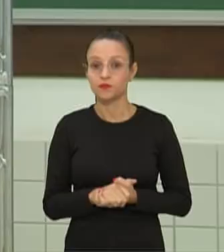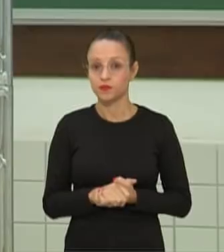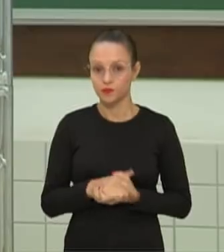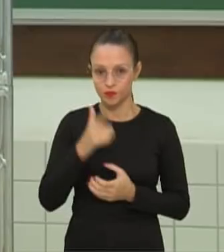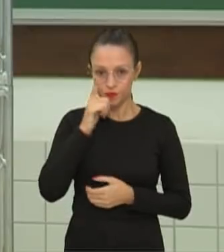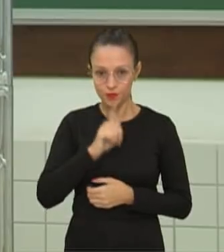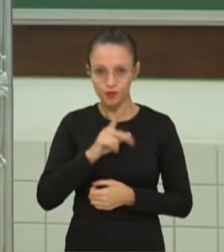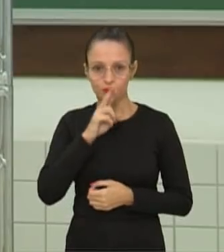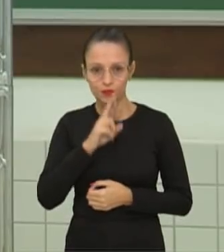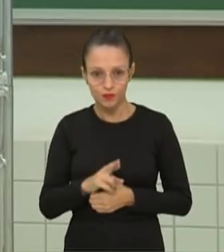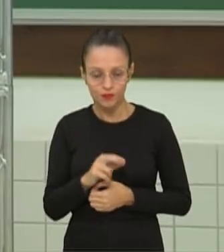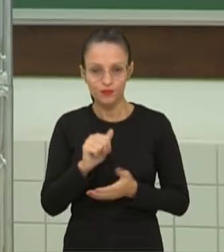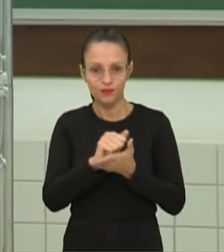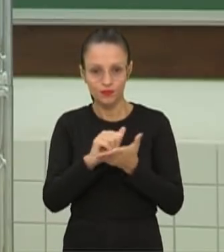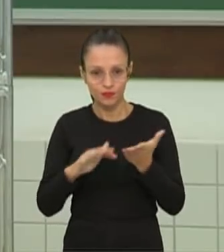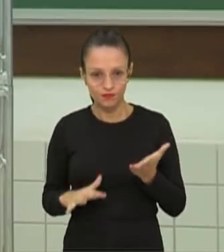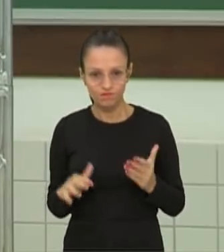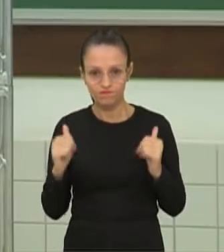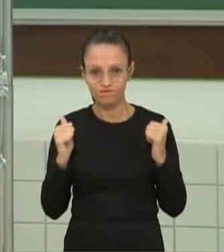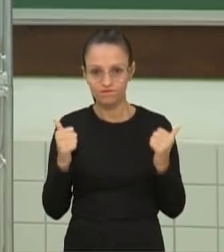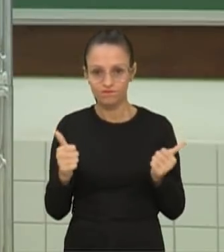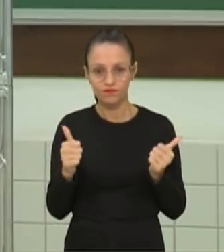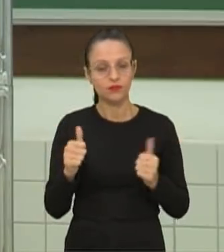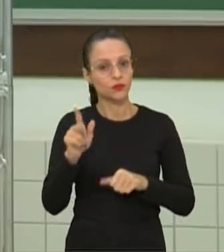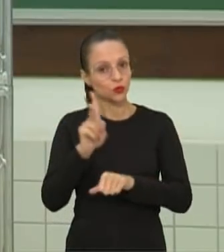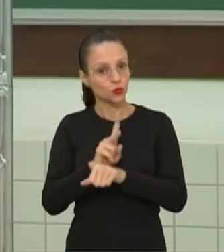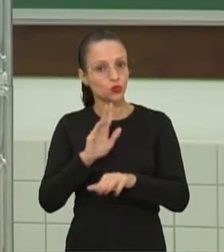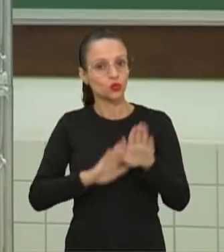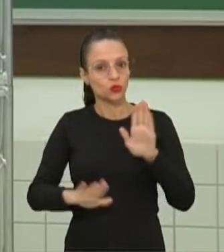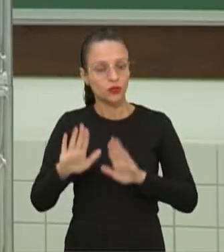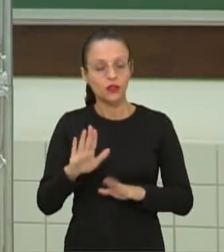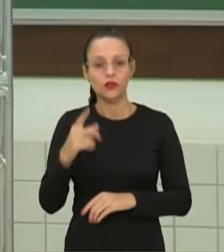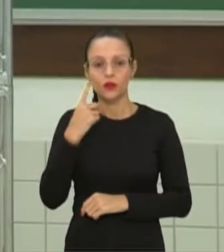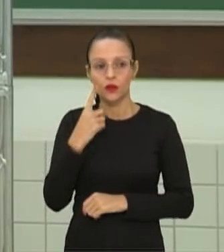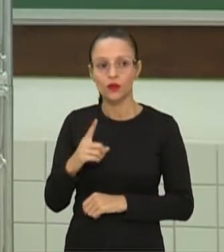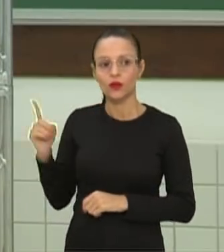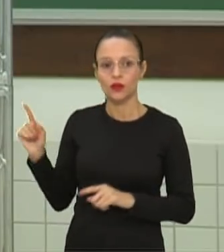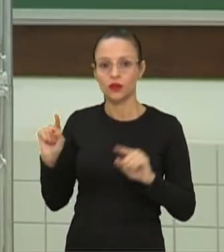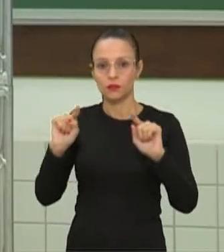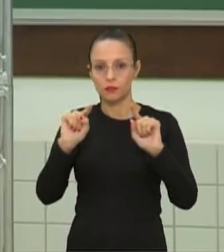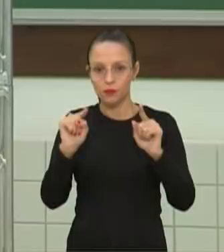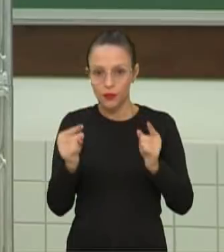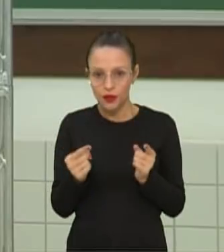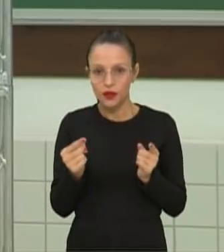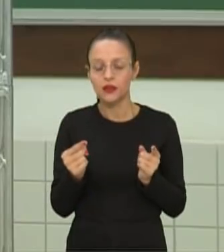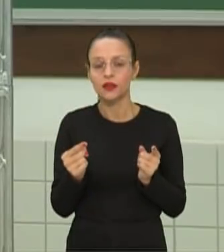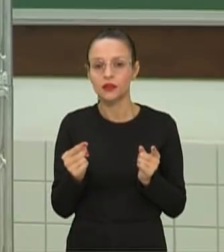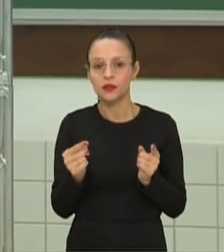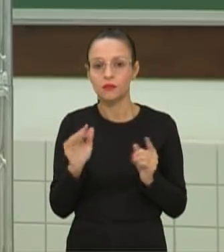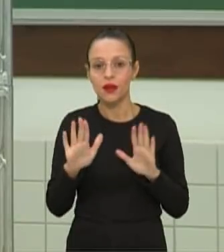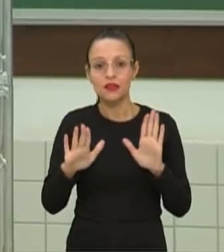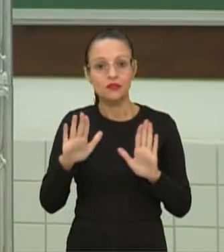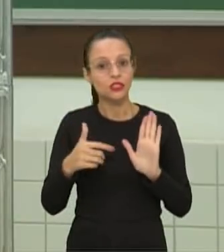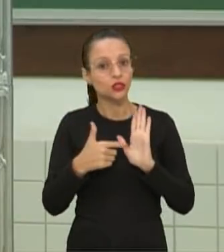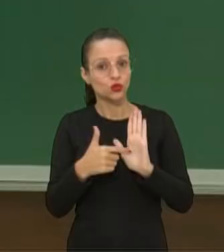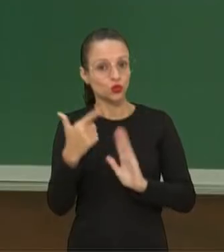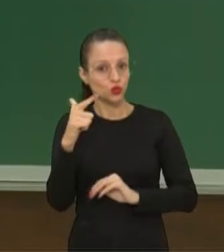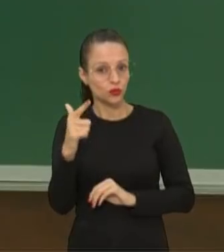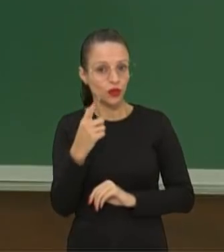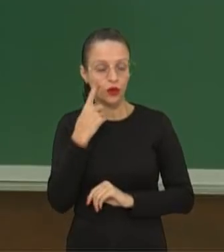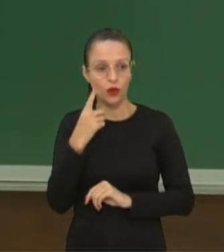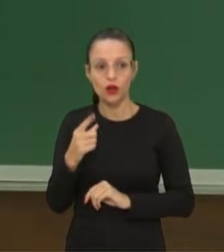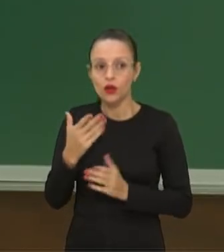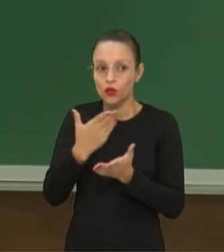Conseguiu resolver essa equação? Tem que tomar bastante cuidado. Ali eu já coloquei o parênteses para você, mas às vezes ele não aparece. Então você